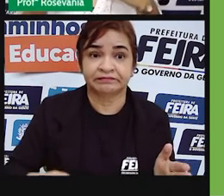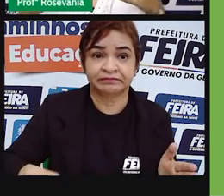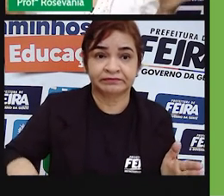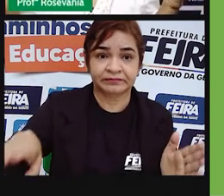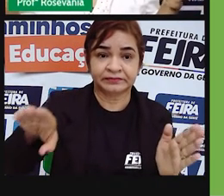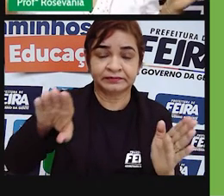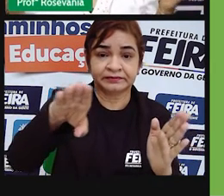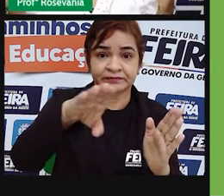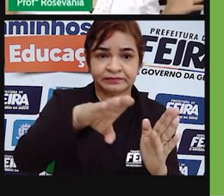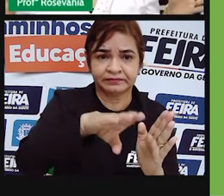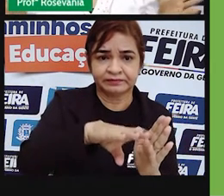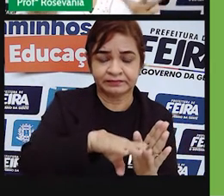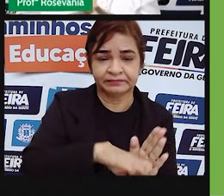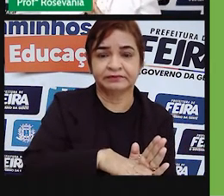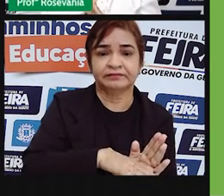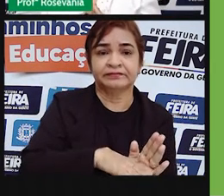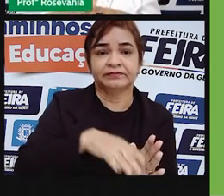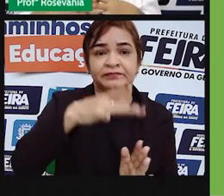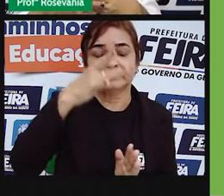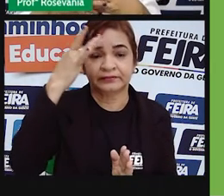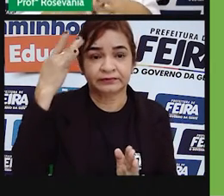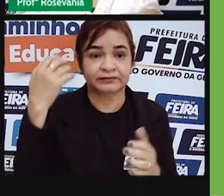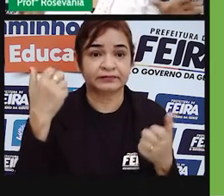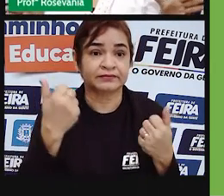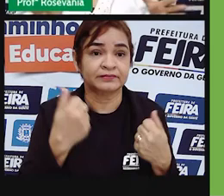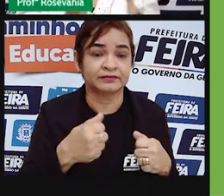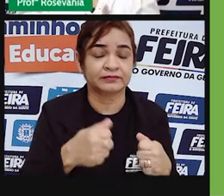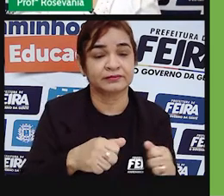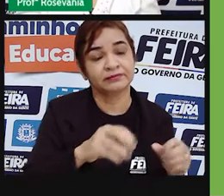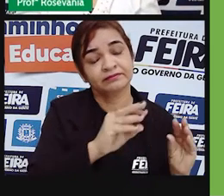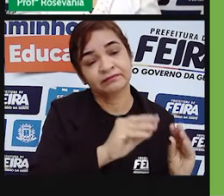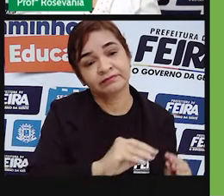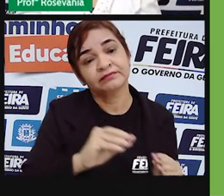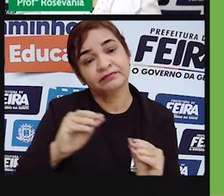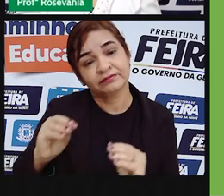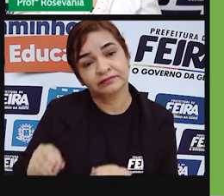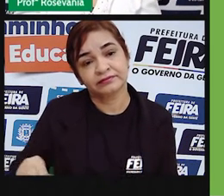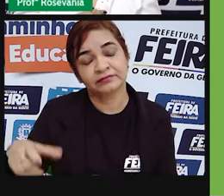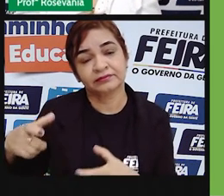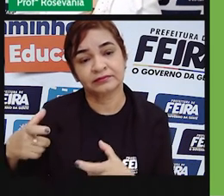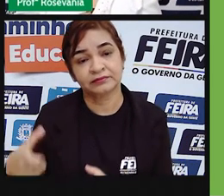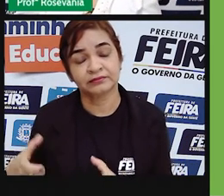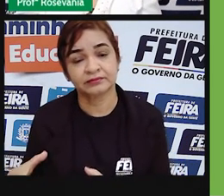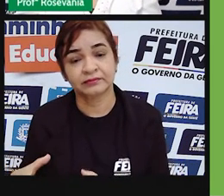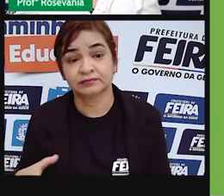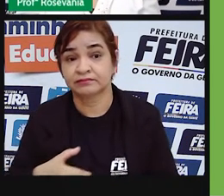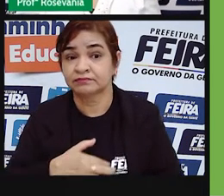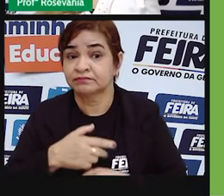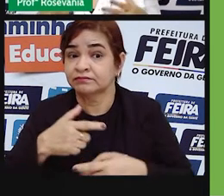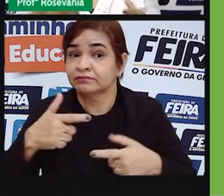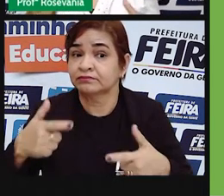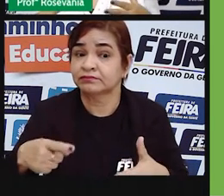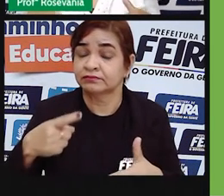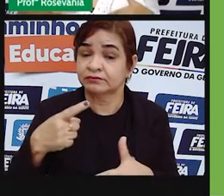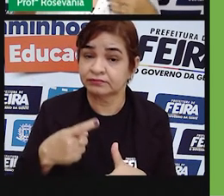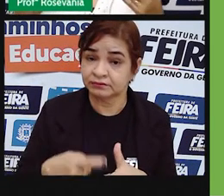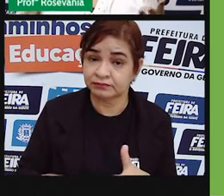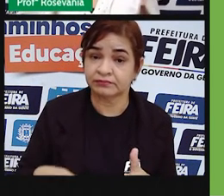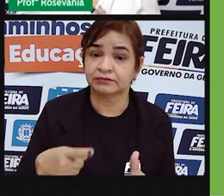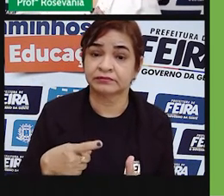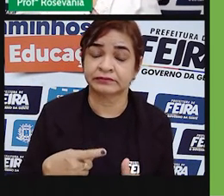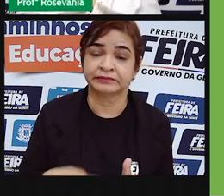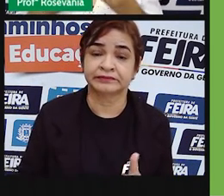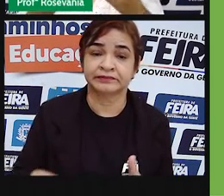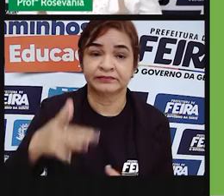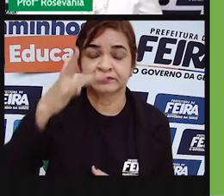que eu você né sai ou infelizmente não é você vai sofrer Muitas delas